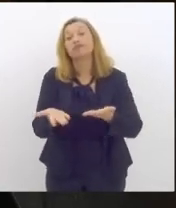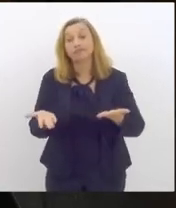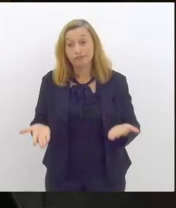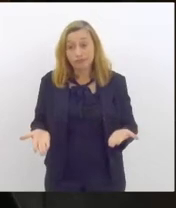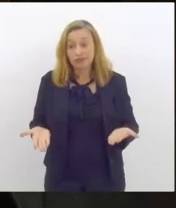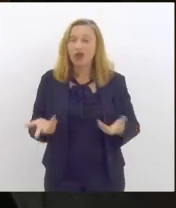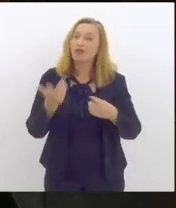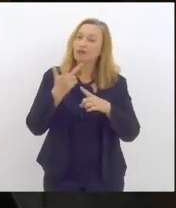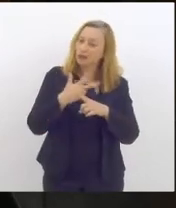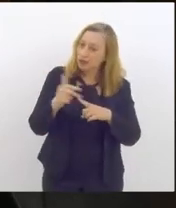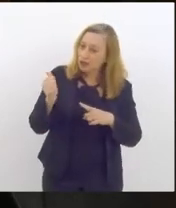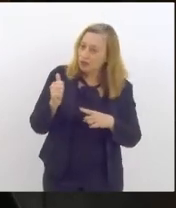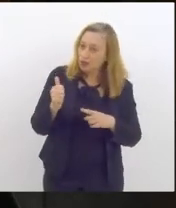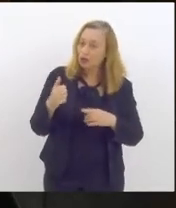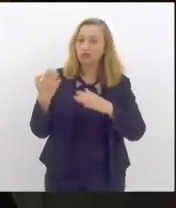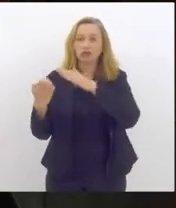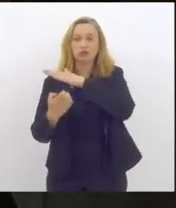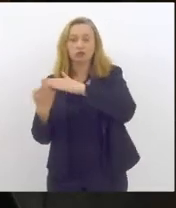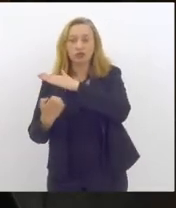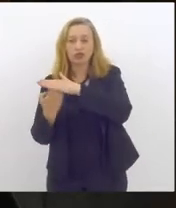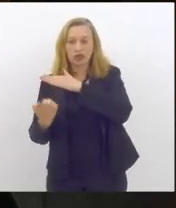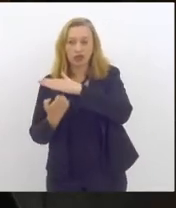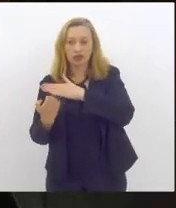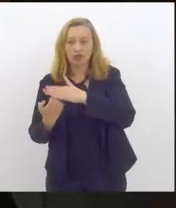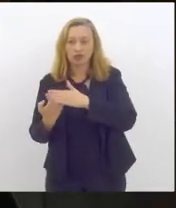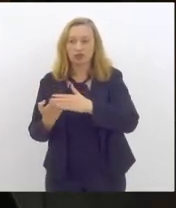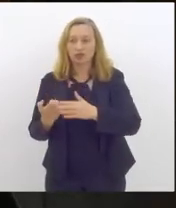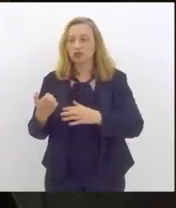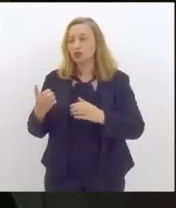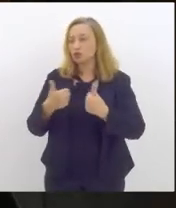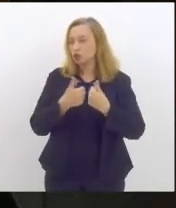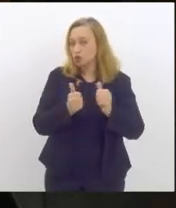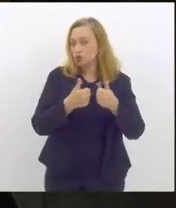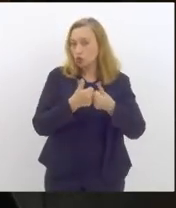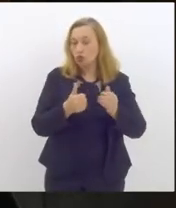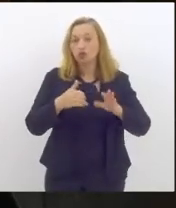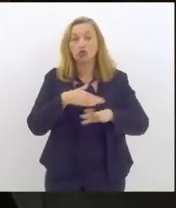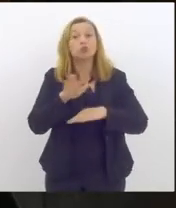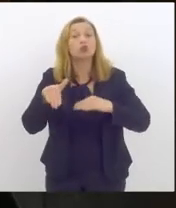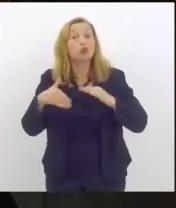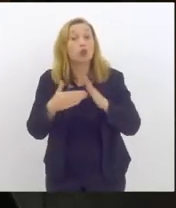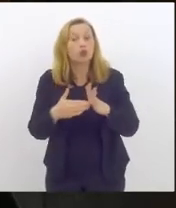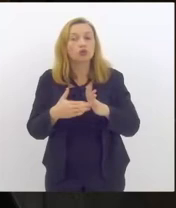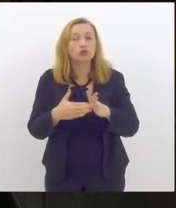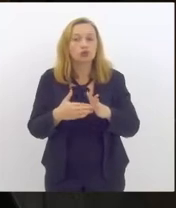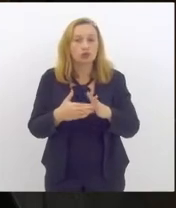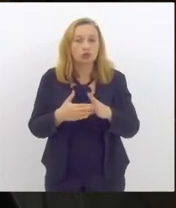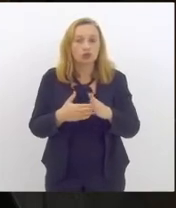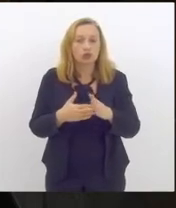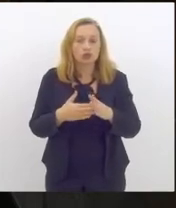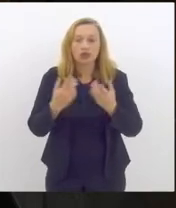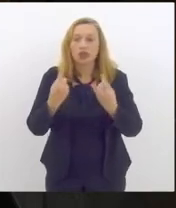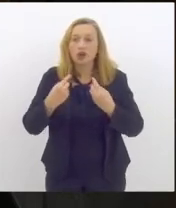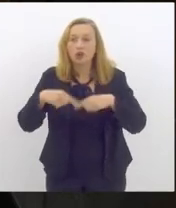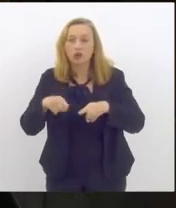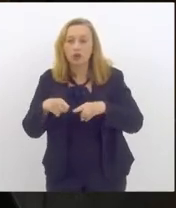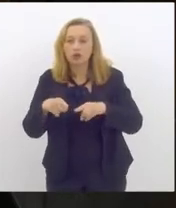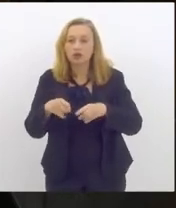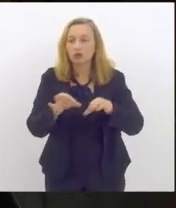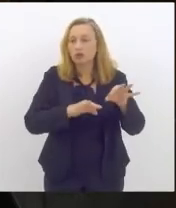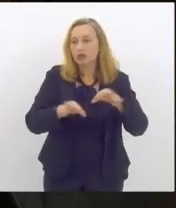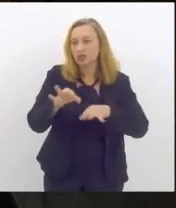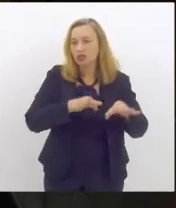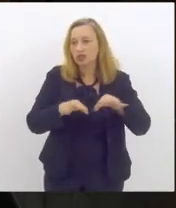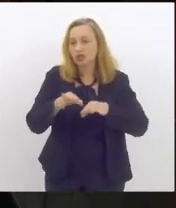a Vitória dos empresários de ônibus a vitória de todos aqueles que jogam contra o